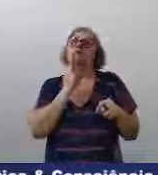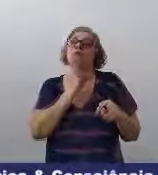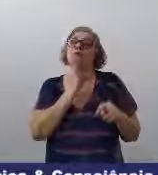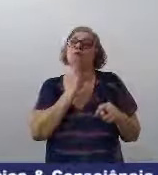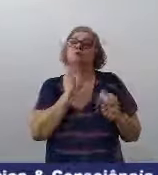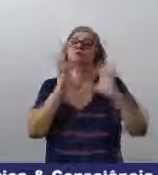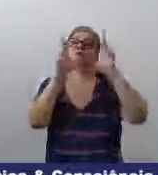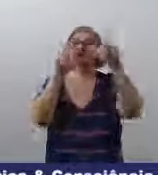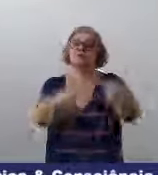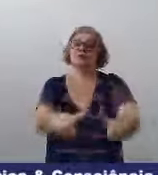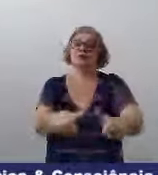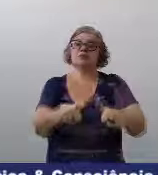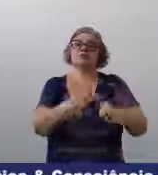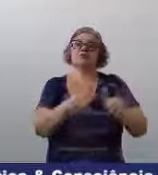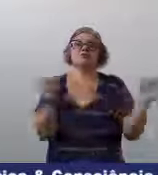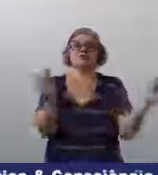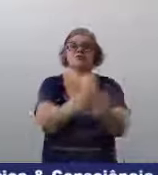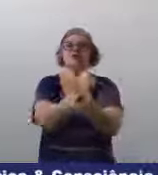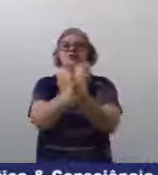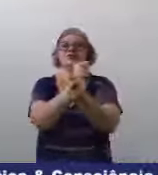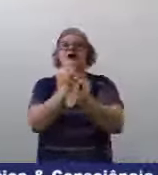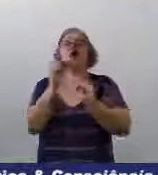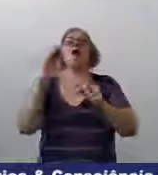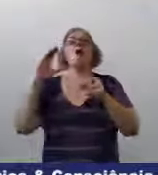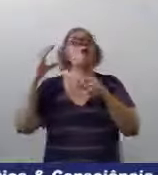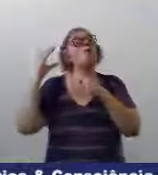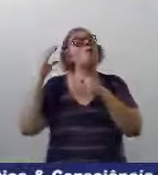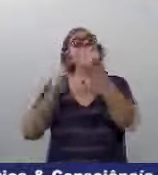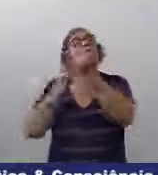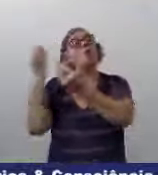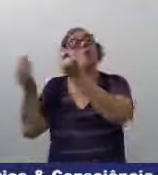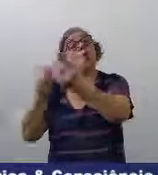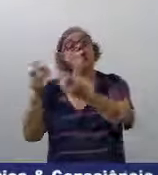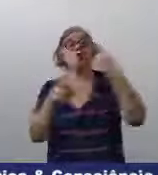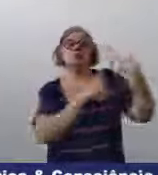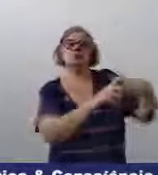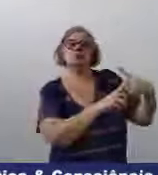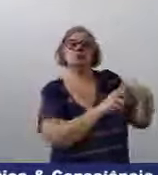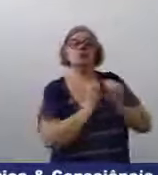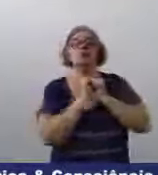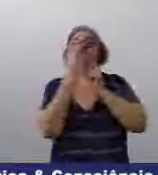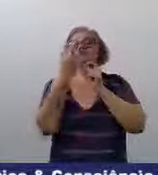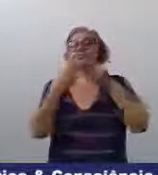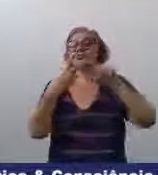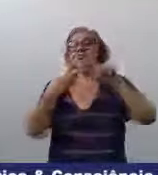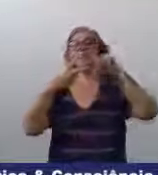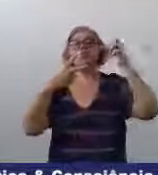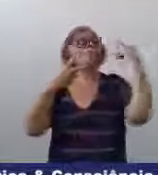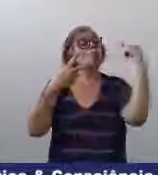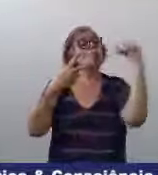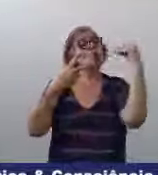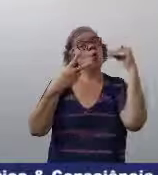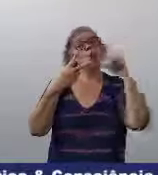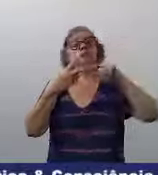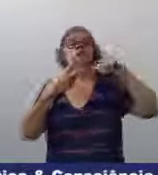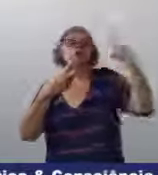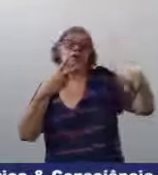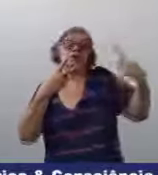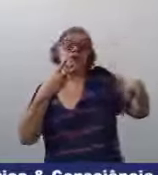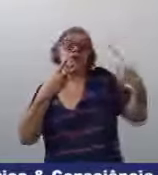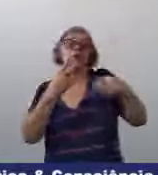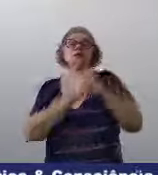que o conhecimento completo vai unir o como e o porquê. Todos nós sabemos como o nosso automóvel